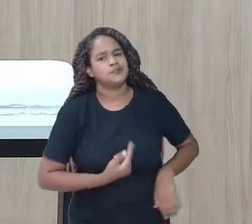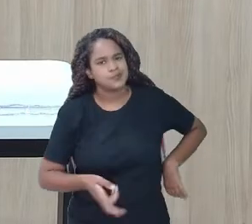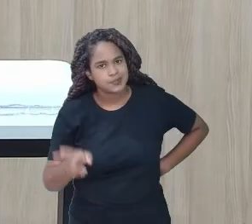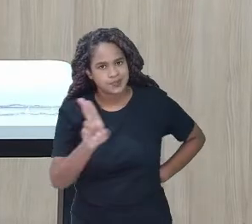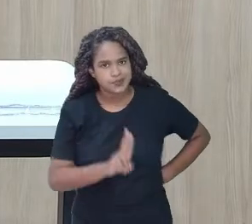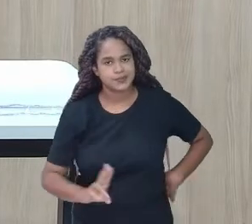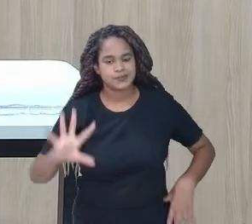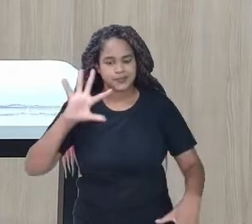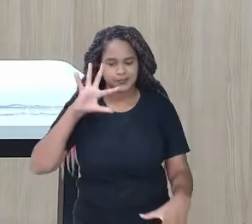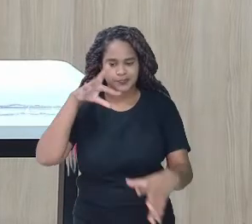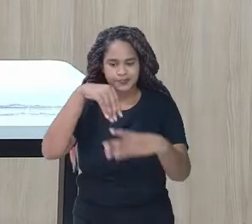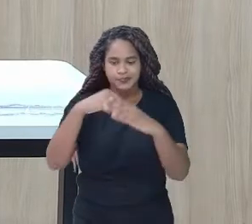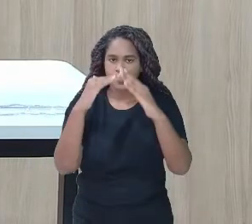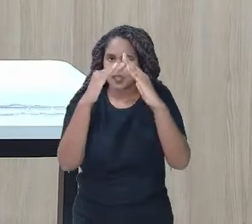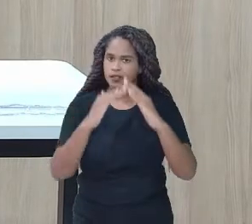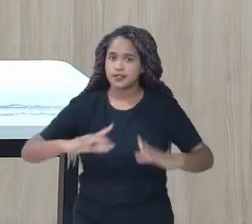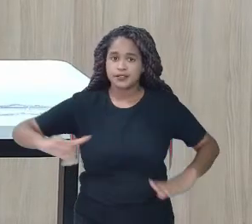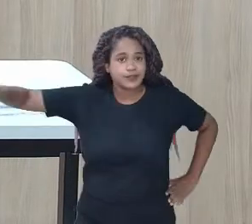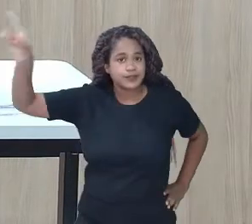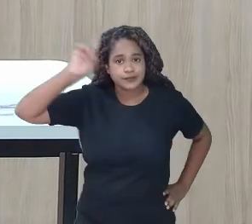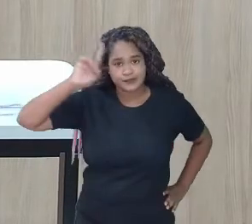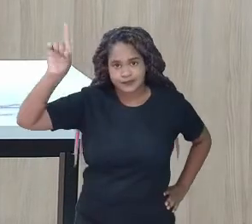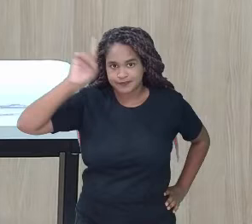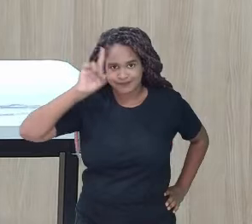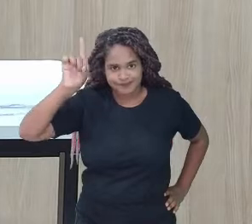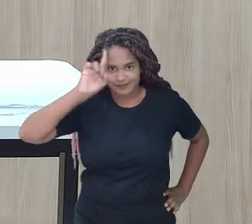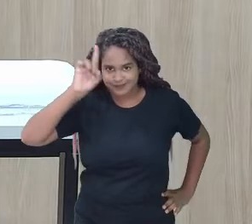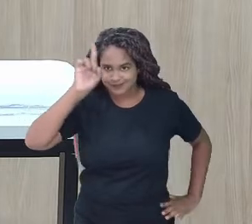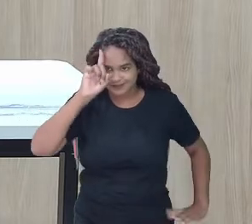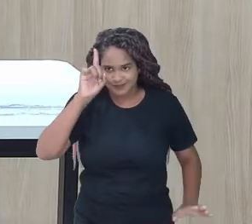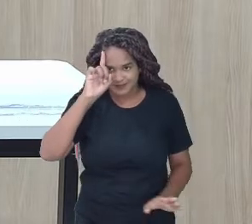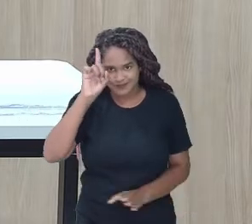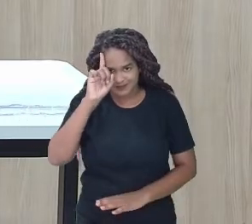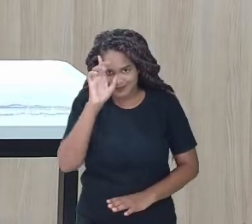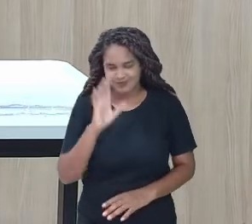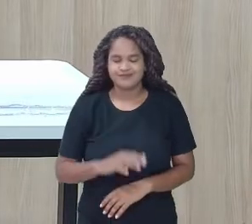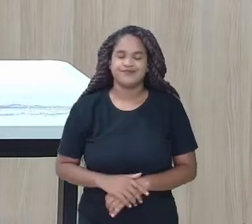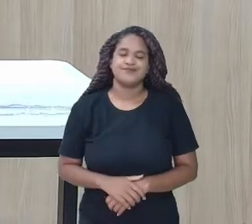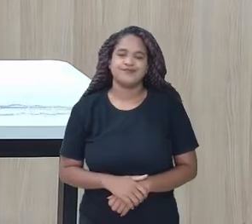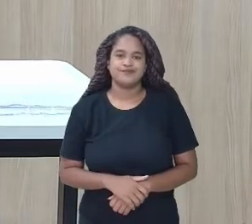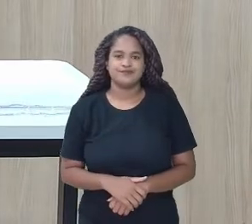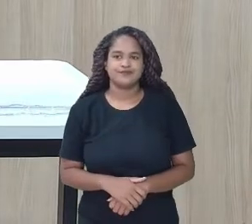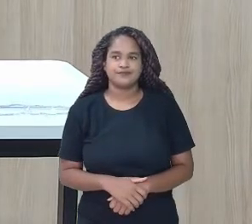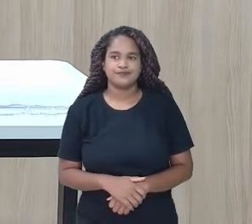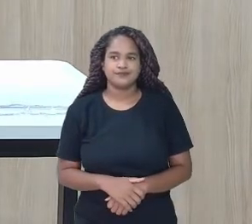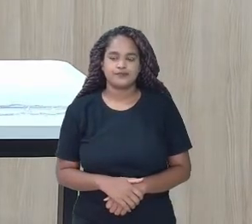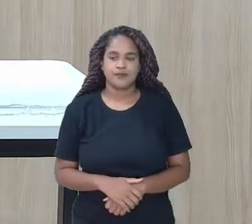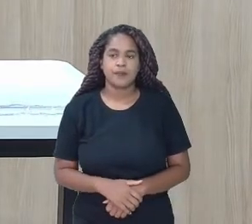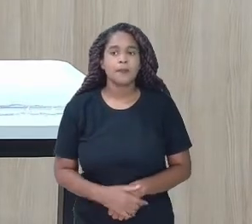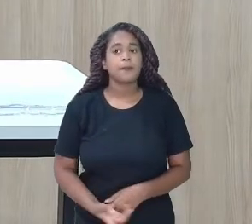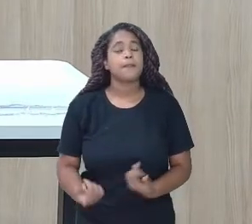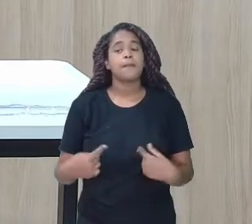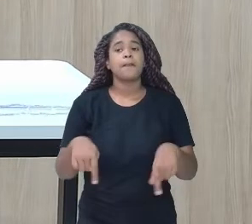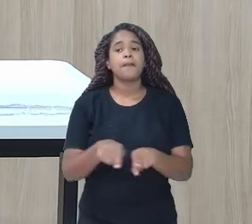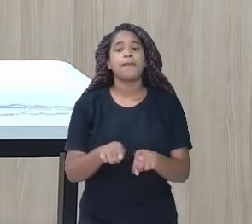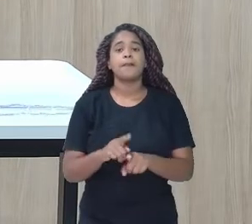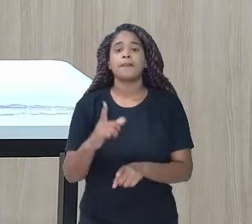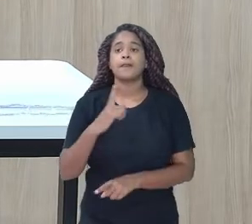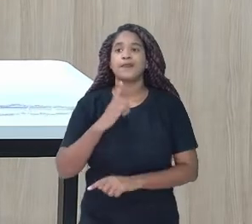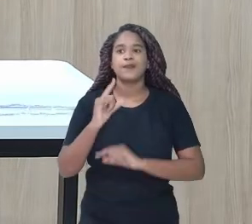nossas residências diariamente, com a presença da eletricidade. E nós temos também